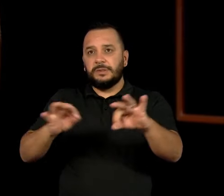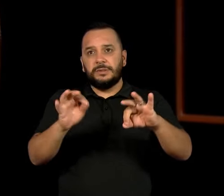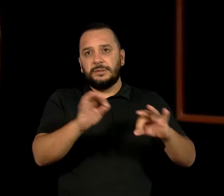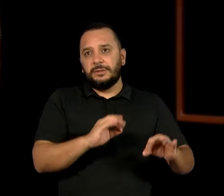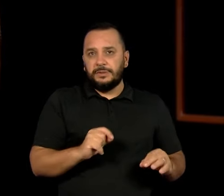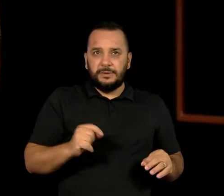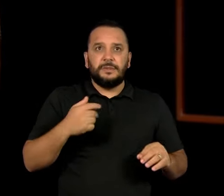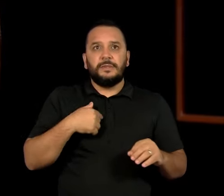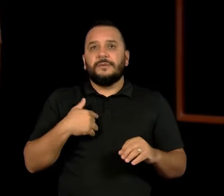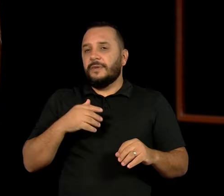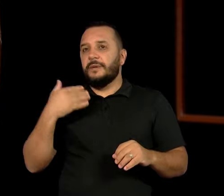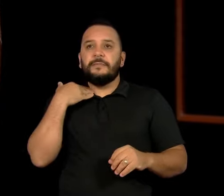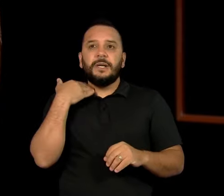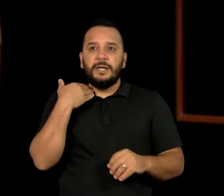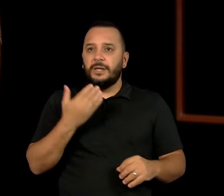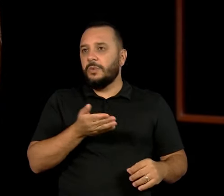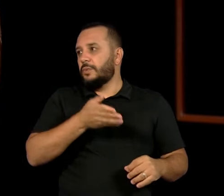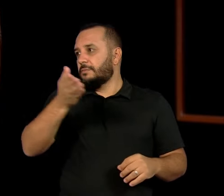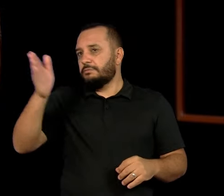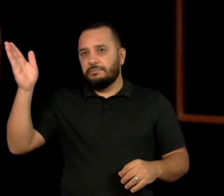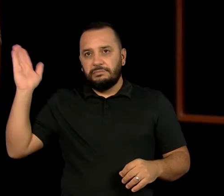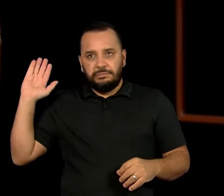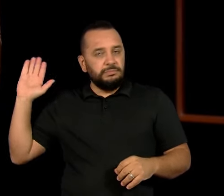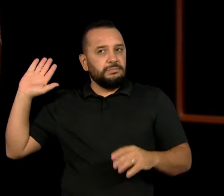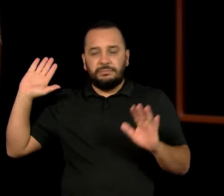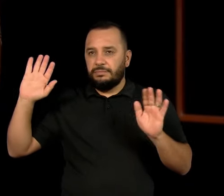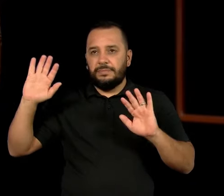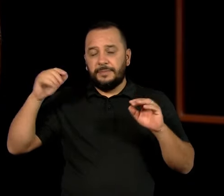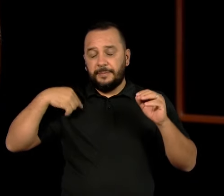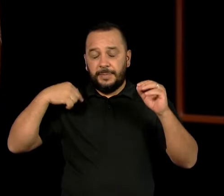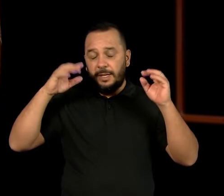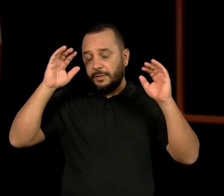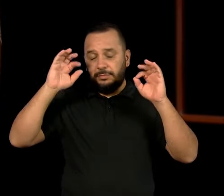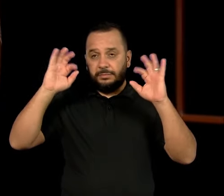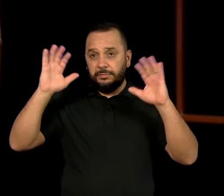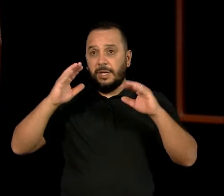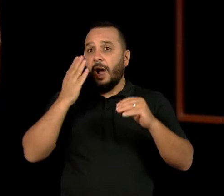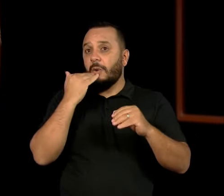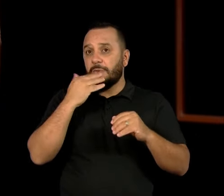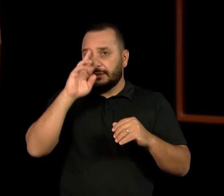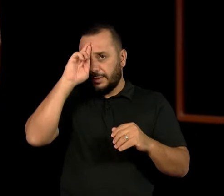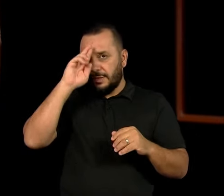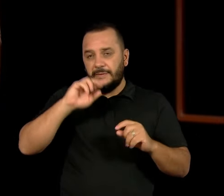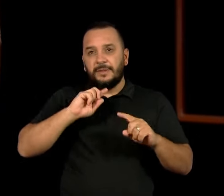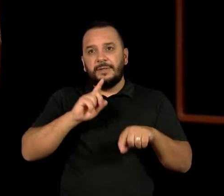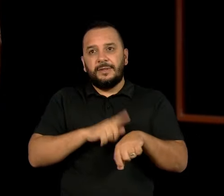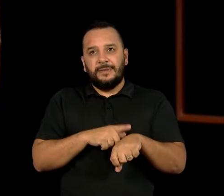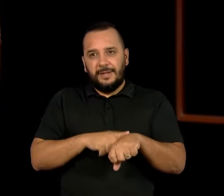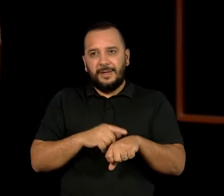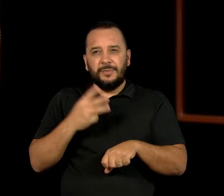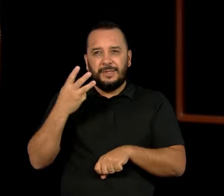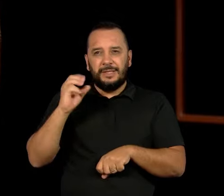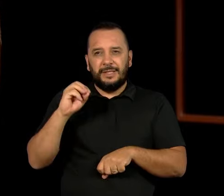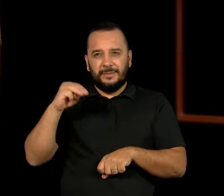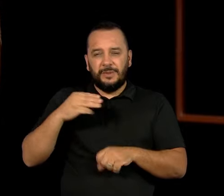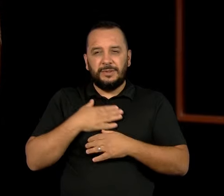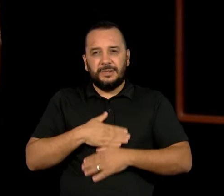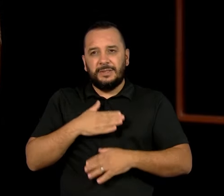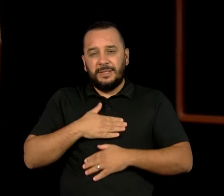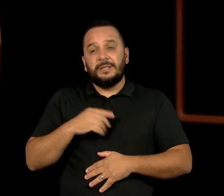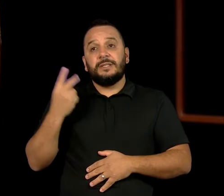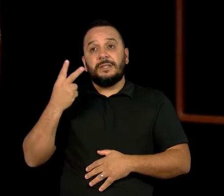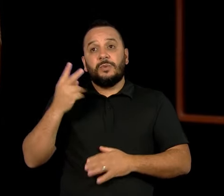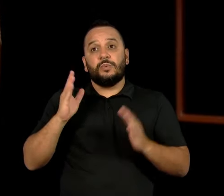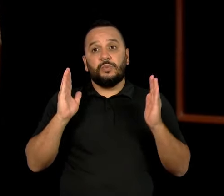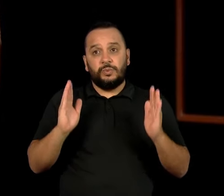fazer, banco, qualquer coisa do cotidiano para dar uma desligada daquilo. Almoçava, tinha um tempinho de meia hora de descanso, segundo